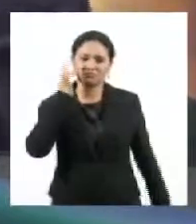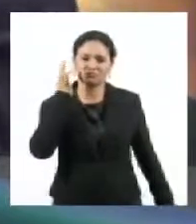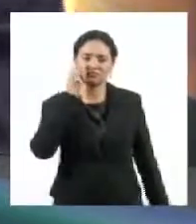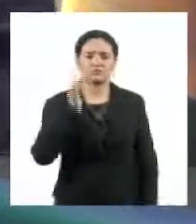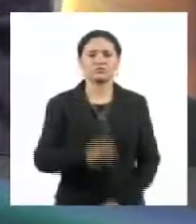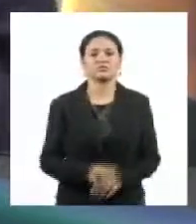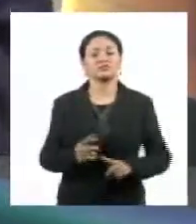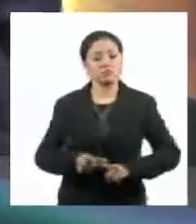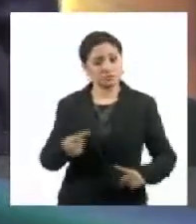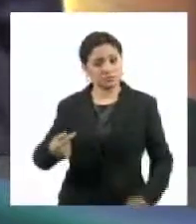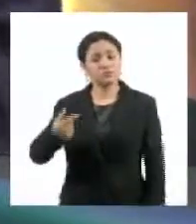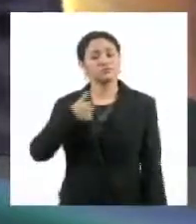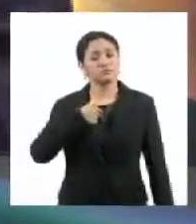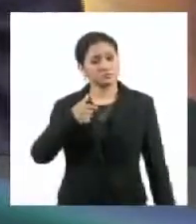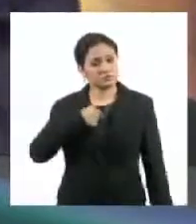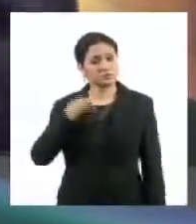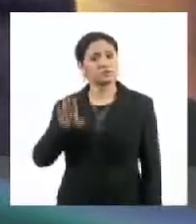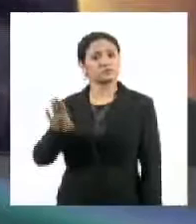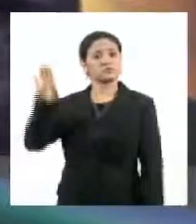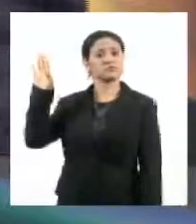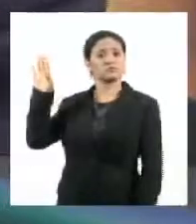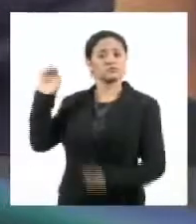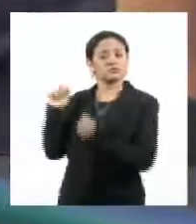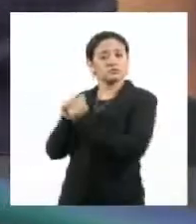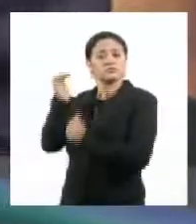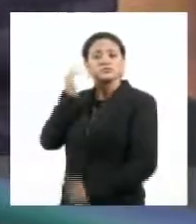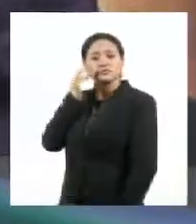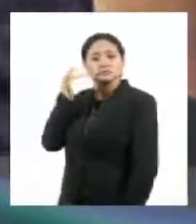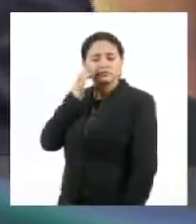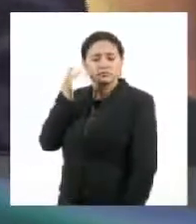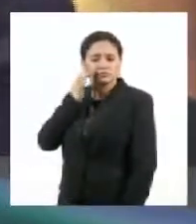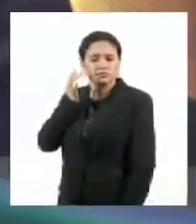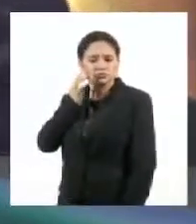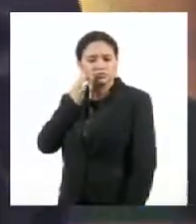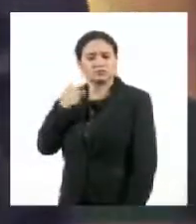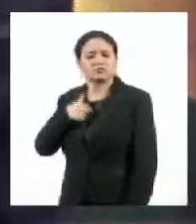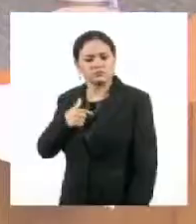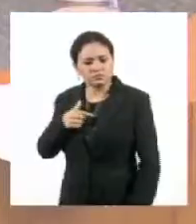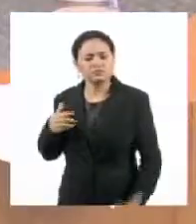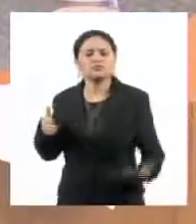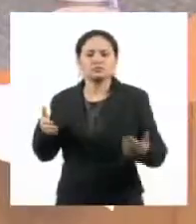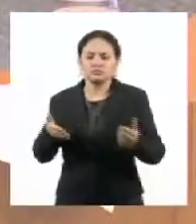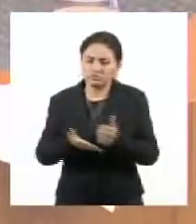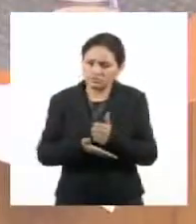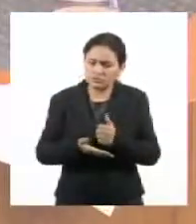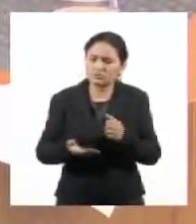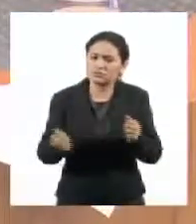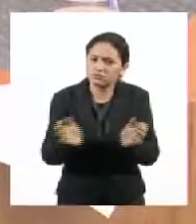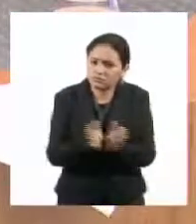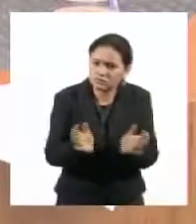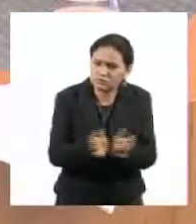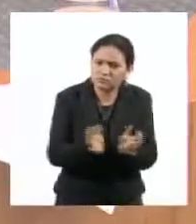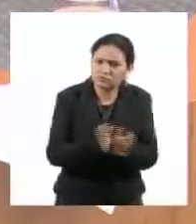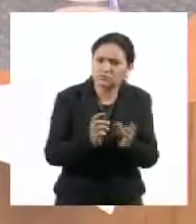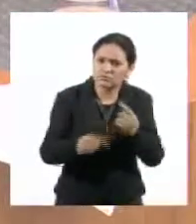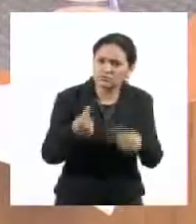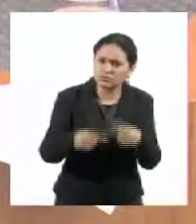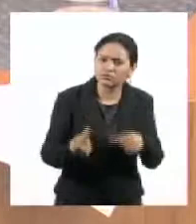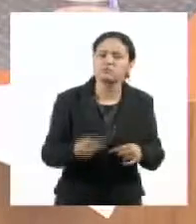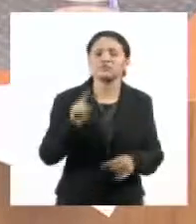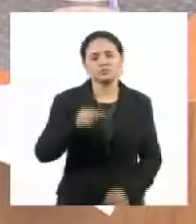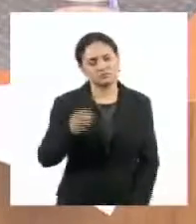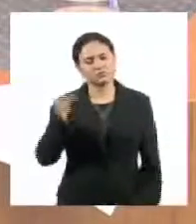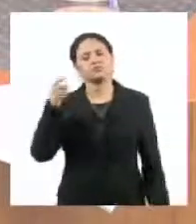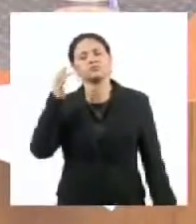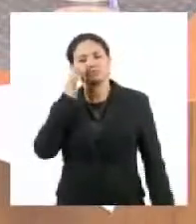Mas eu fazia campanha para o governo do estado do Maranhão, governador Flávio Dino. Sou da base do governador Flávio Dino e já deixei bem claro aqui, por livre e espontânea